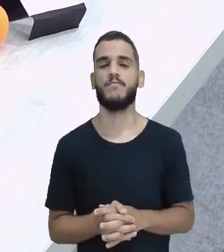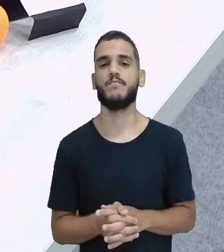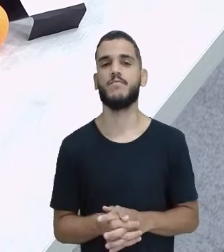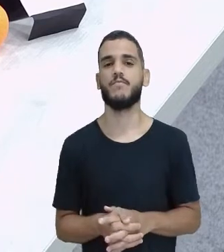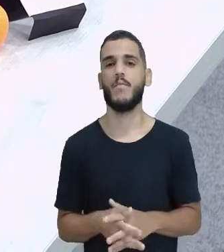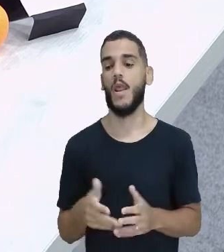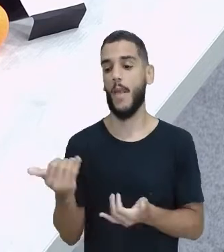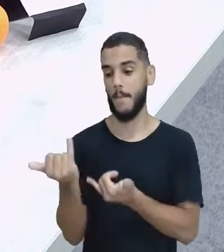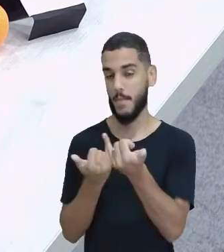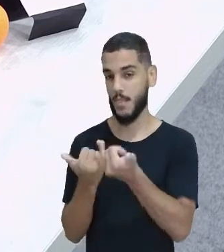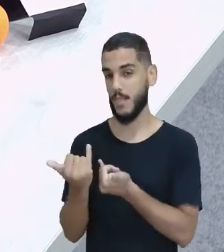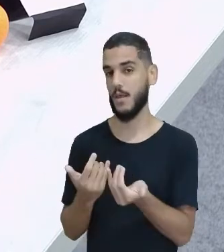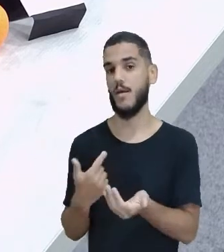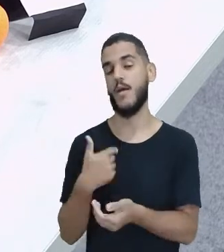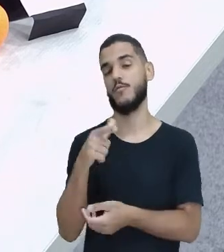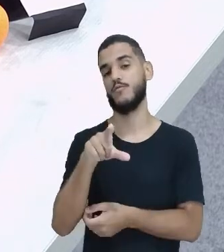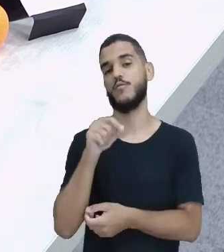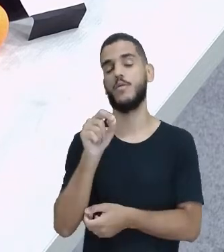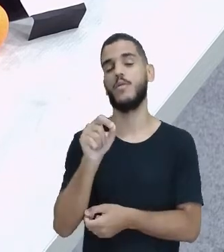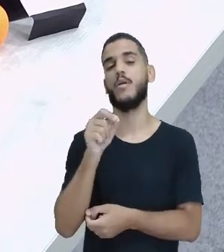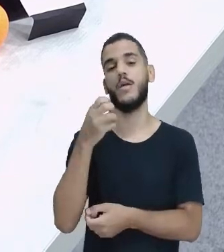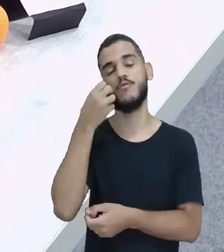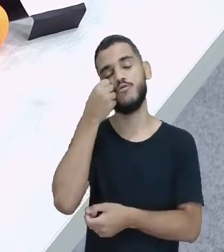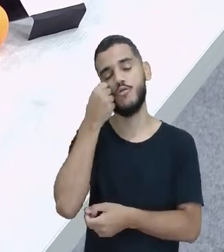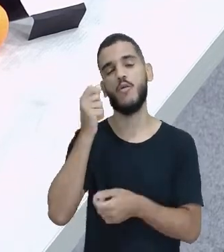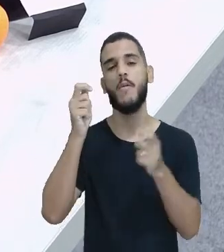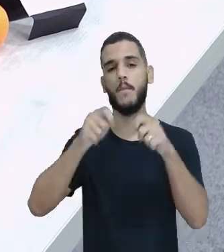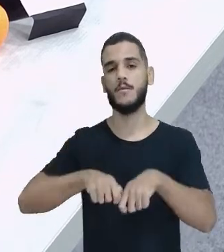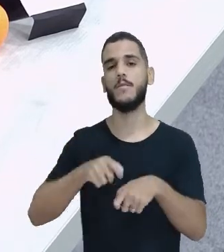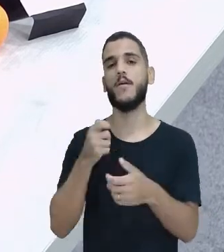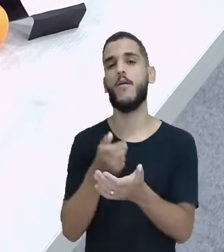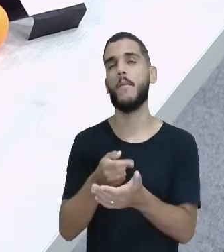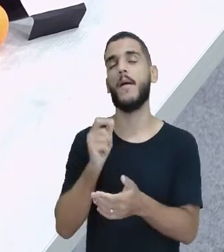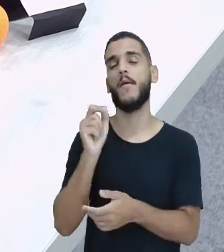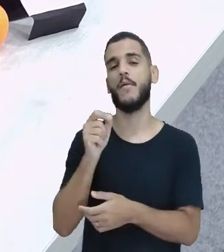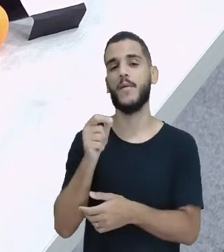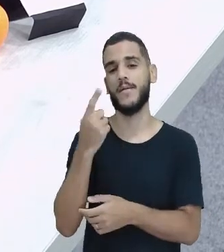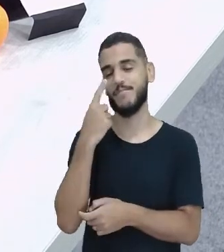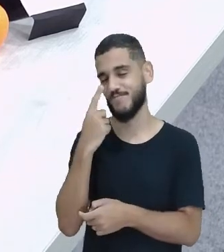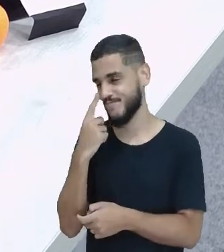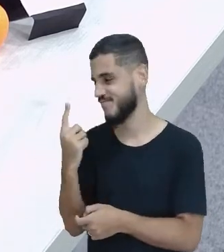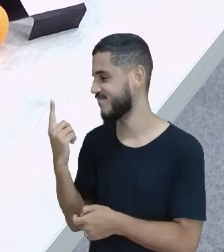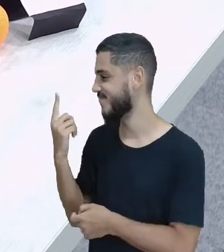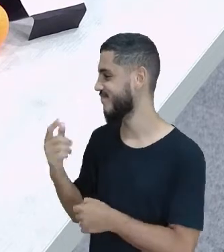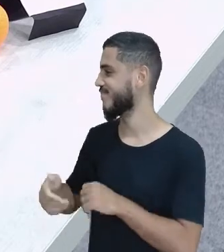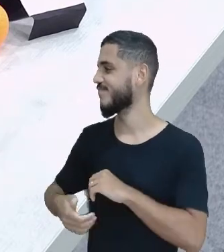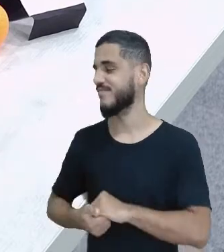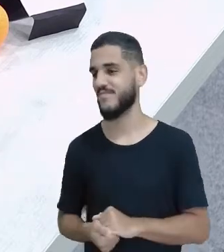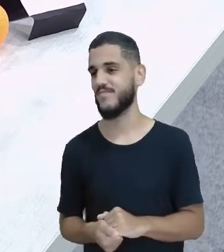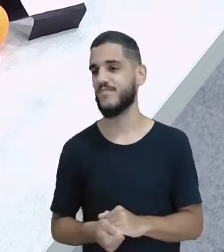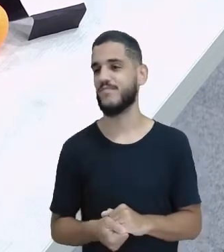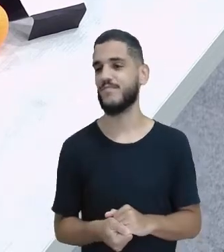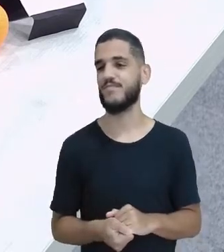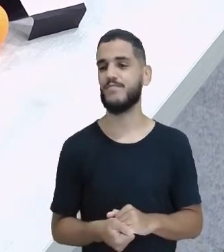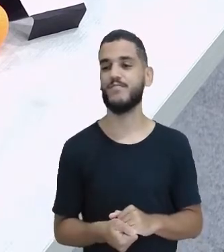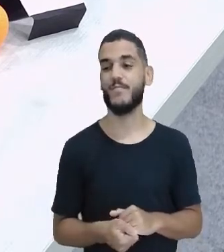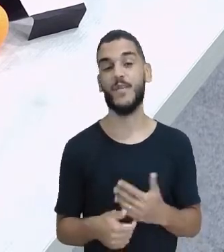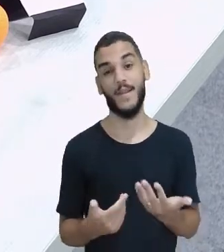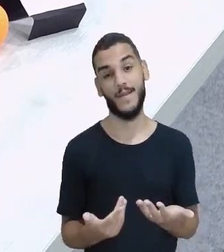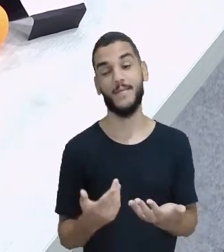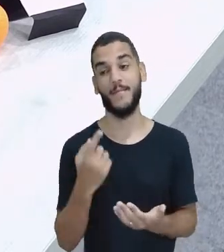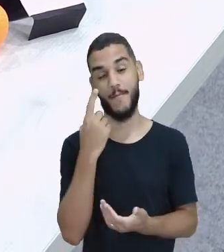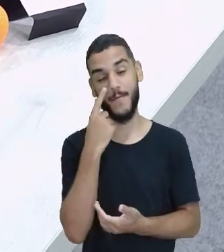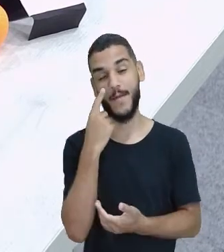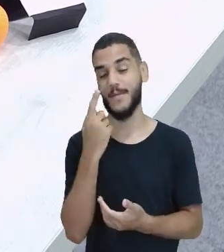mim. Eu escolhi o suco e posso levar mais o quê? Eu posso levar, deixa eu ver